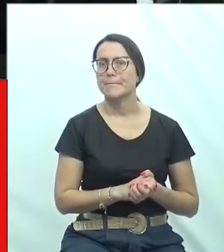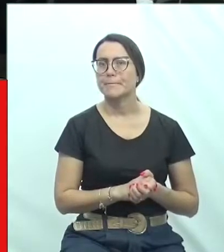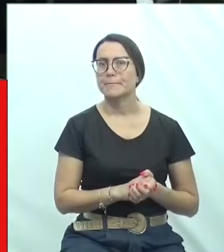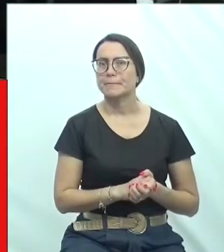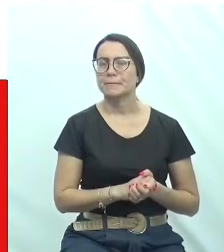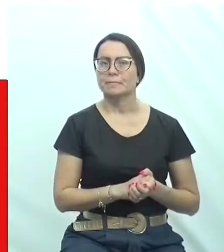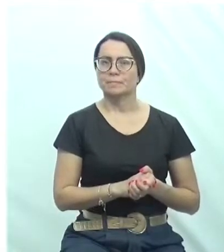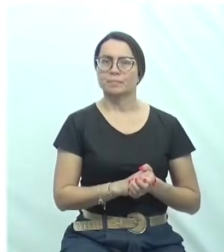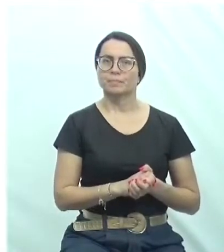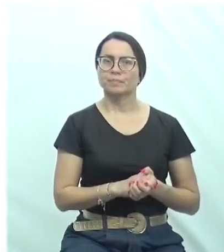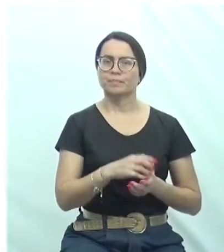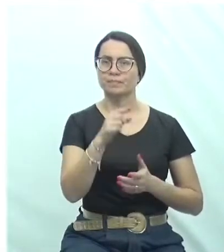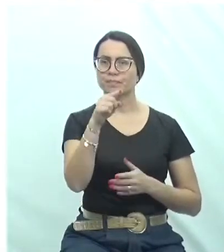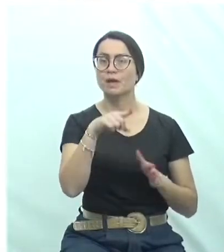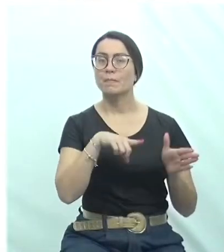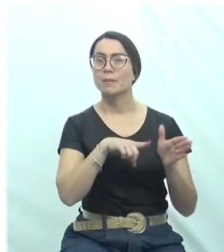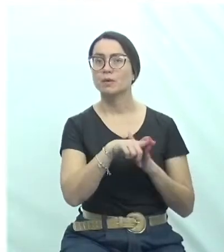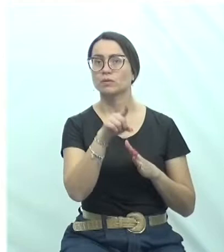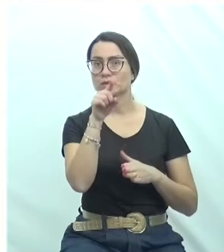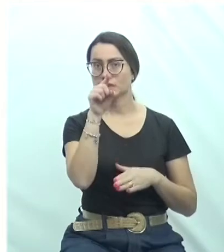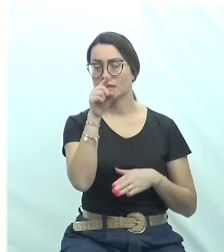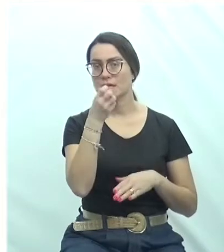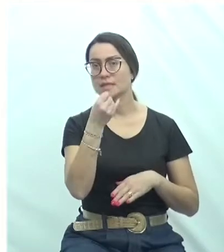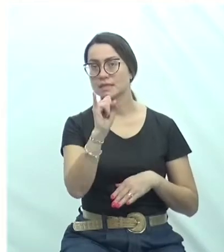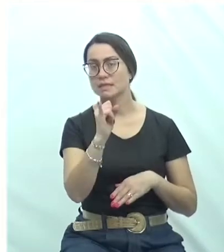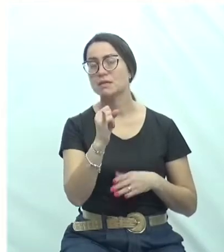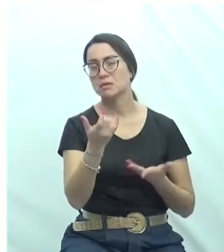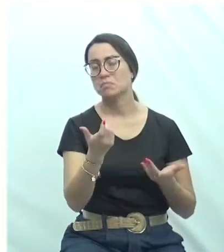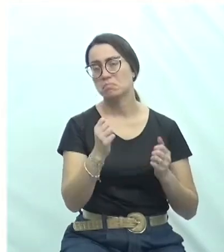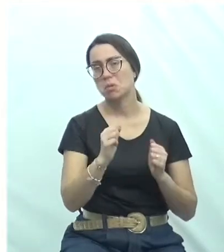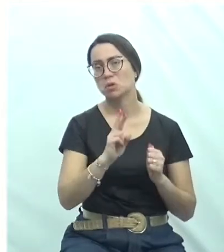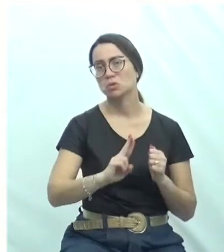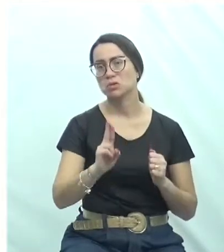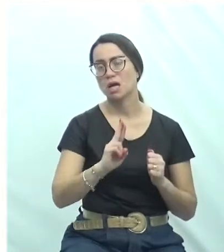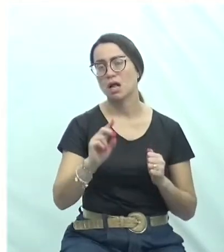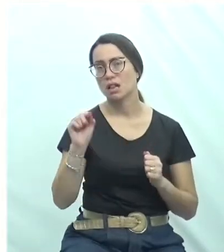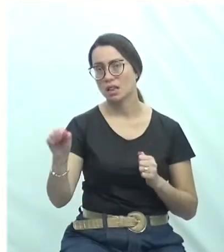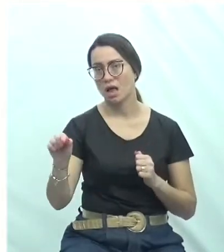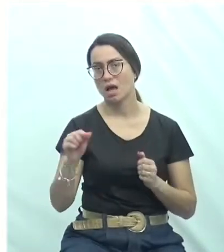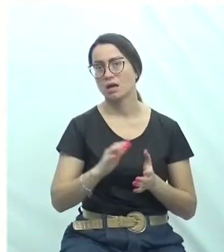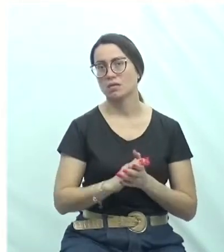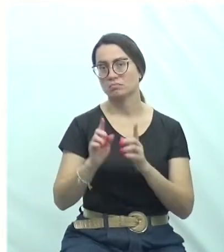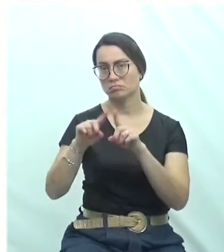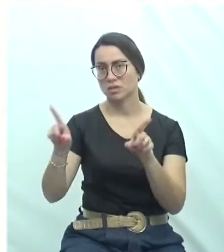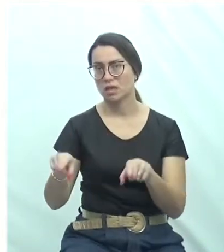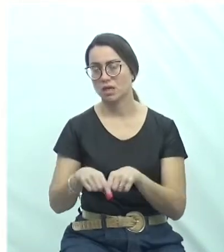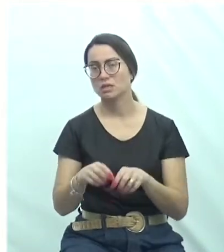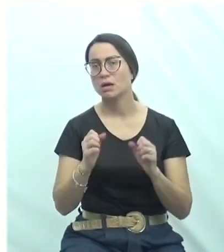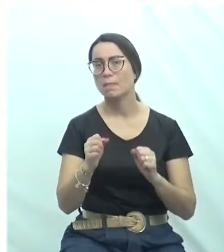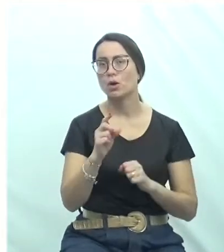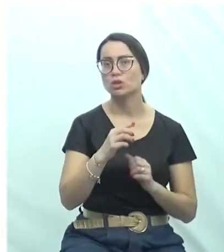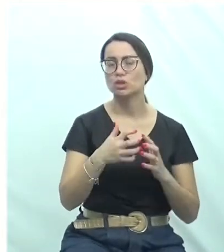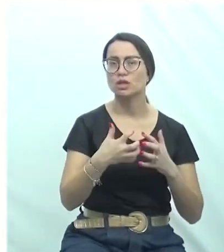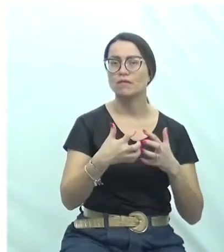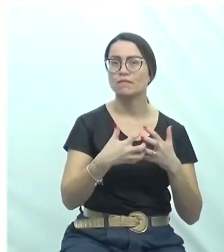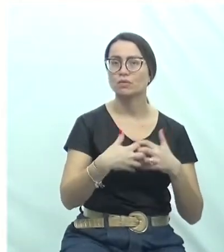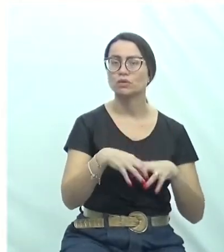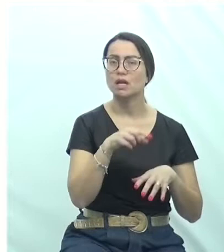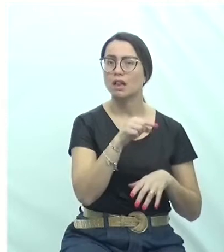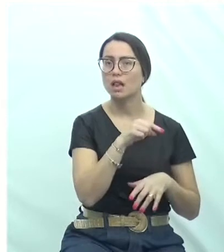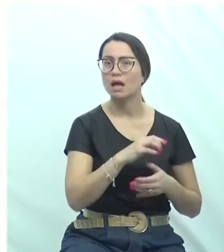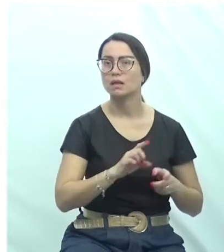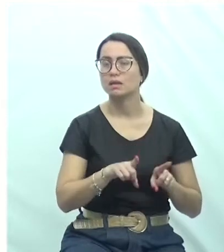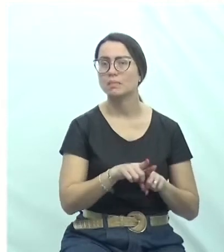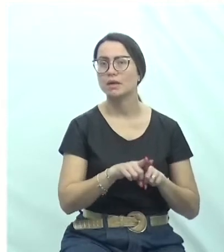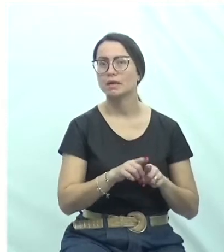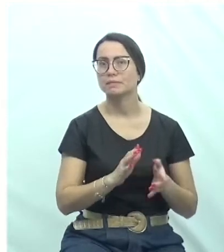colocar antes dos hidrômetros. Se ela serve ali, ela também serviria lá. Nós não temos. É uma válvula ventosa.